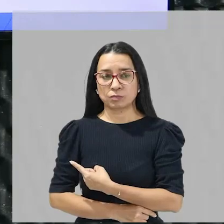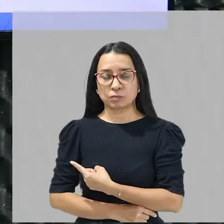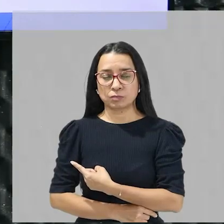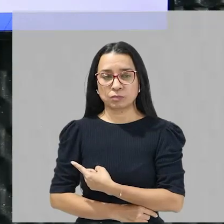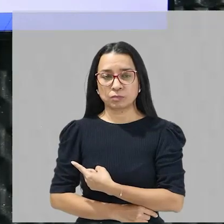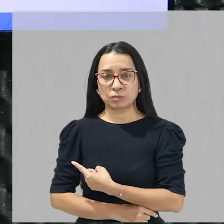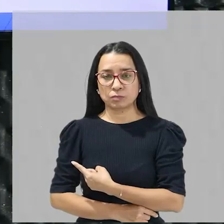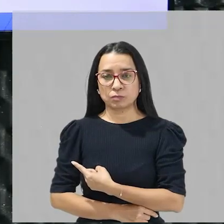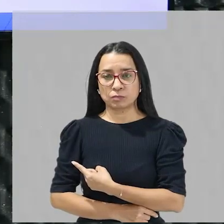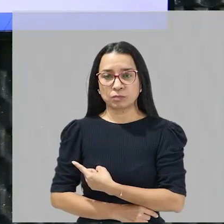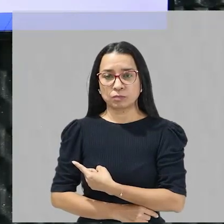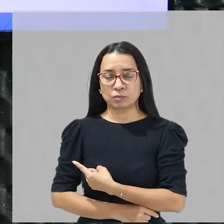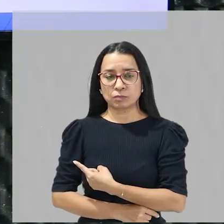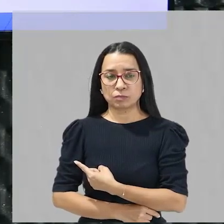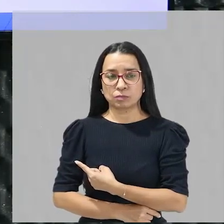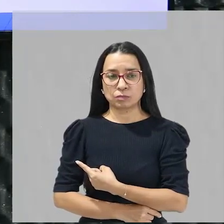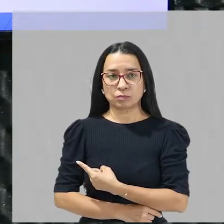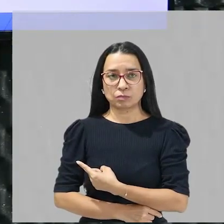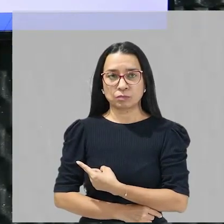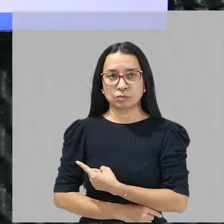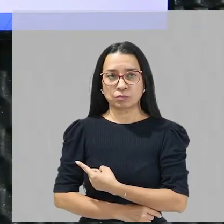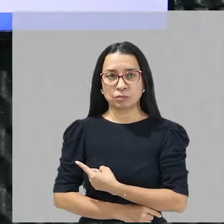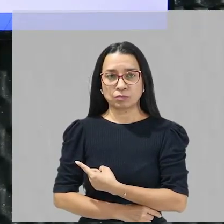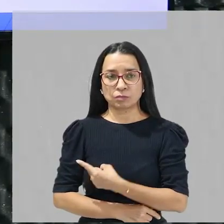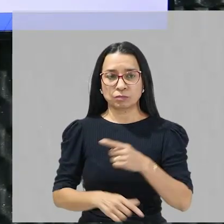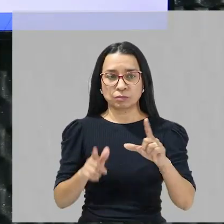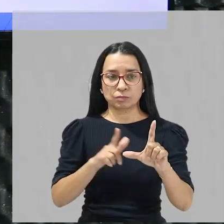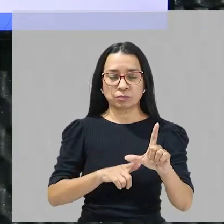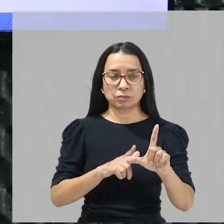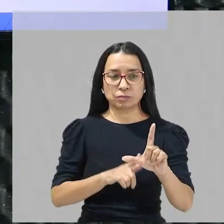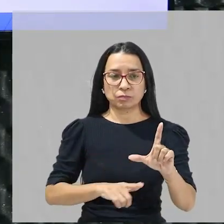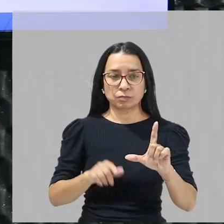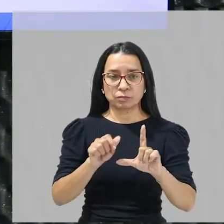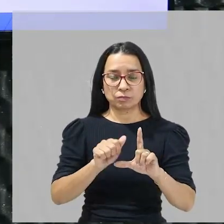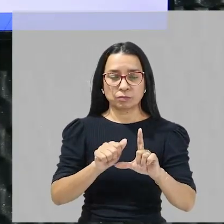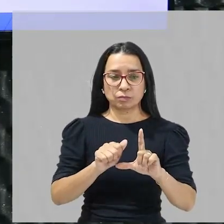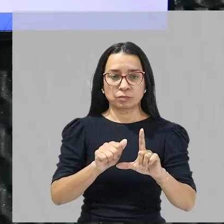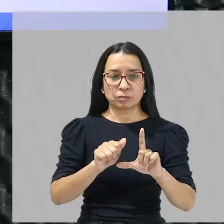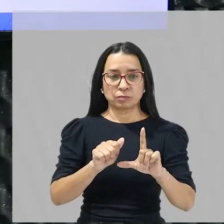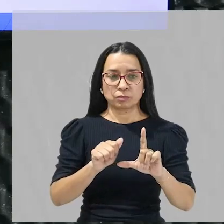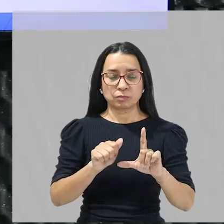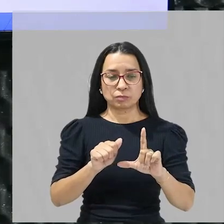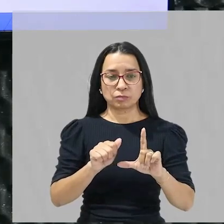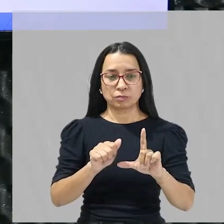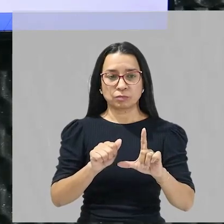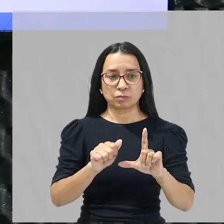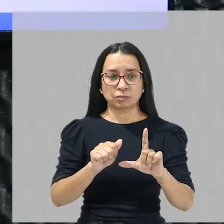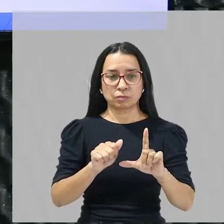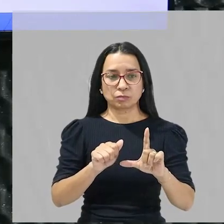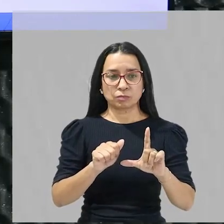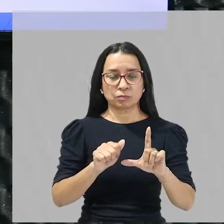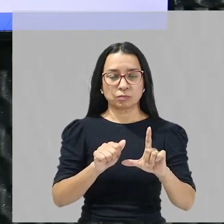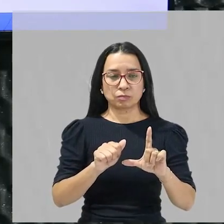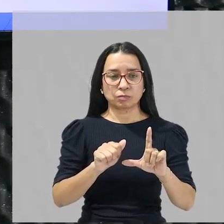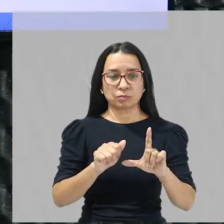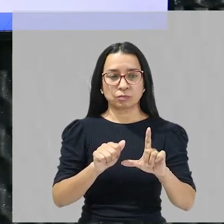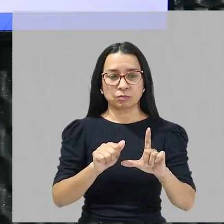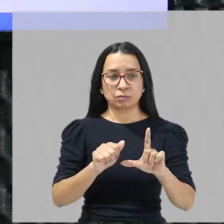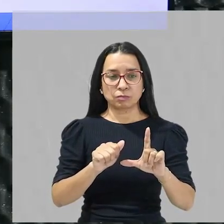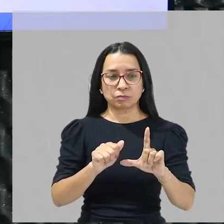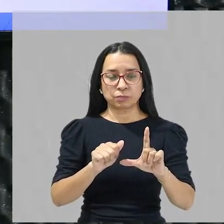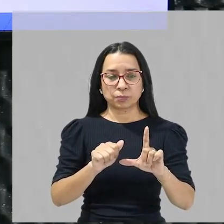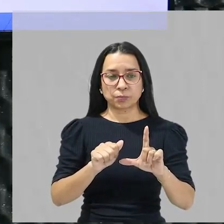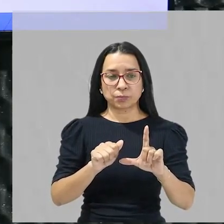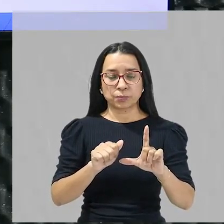função constitui o conjunto. Olha aí na letra A, conjunto de solução, né, que é o domínio da função. Conjunto S vai ser